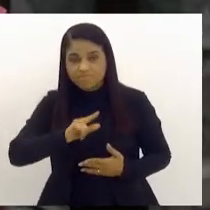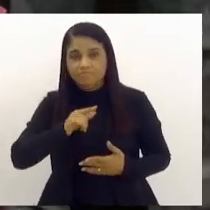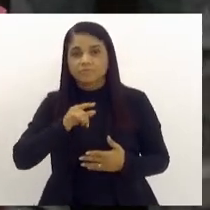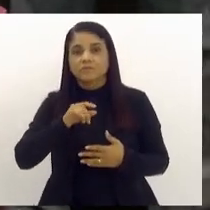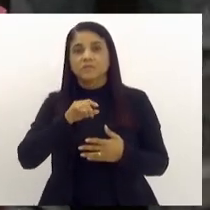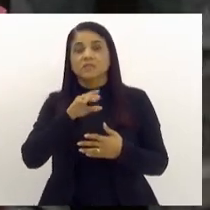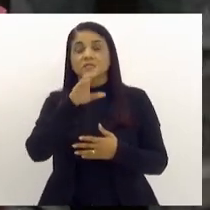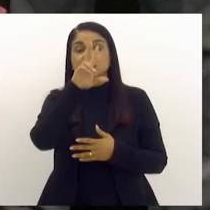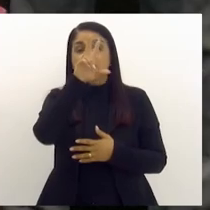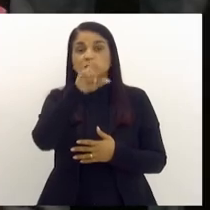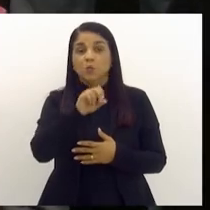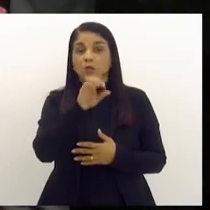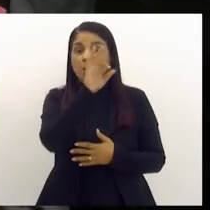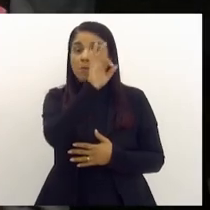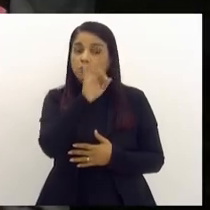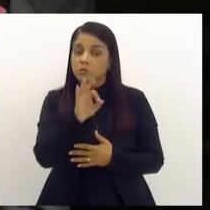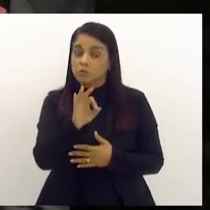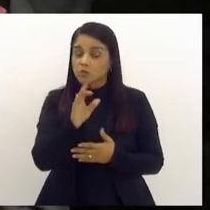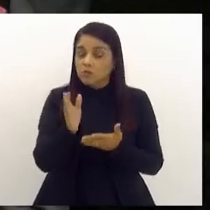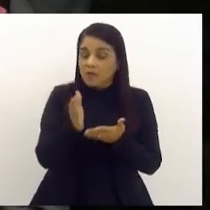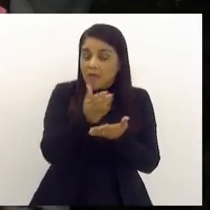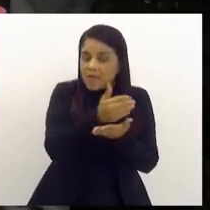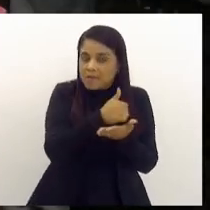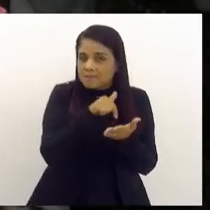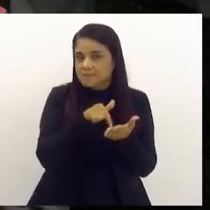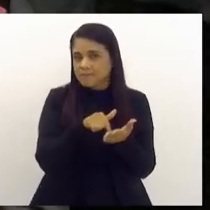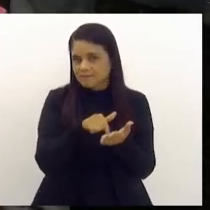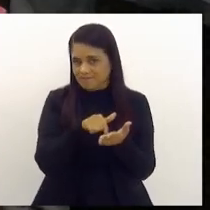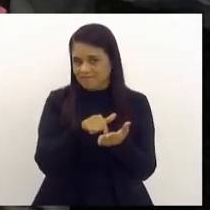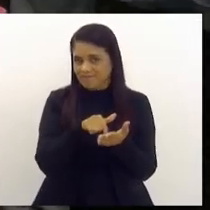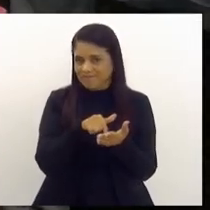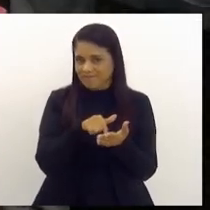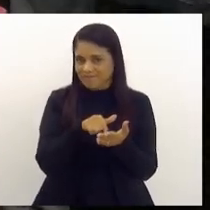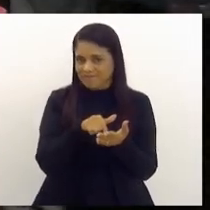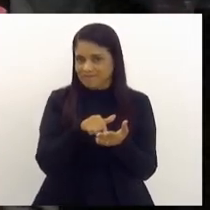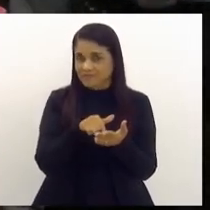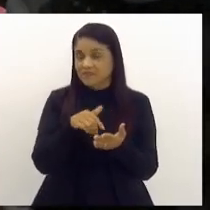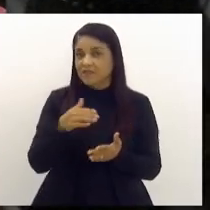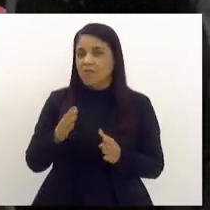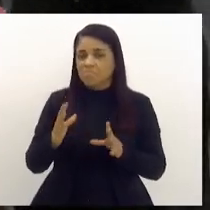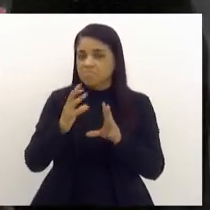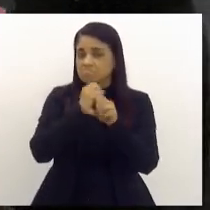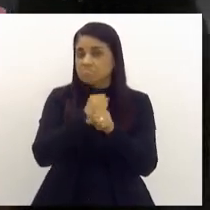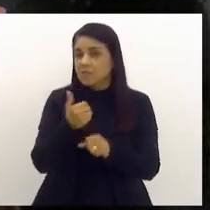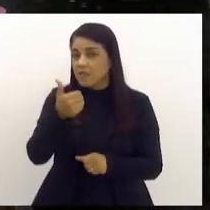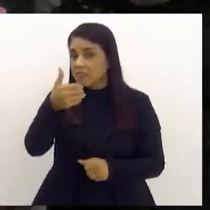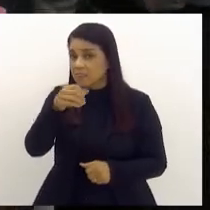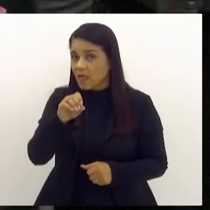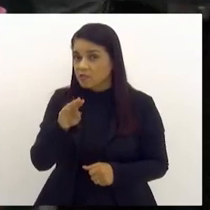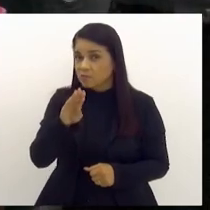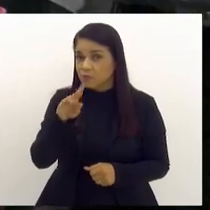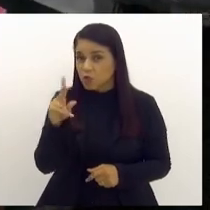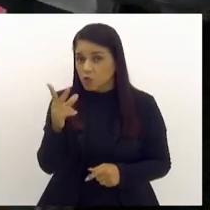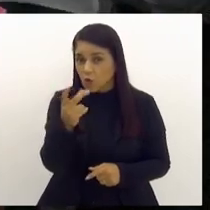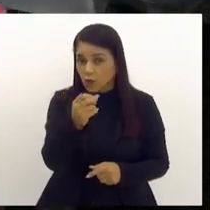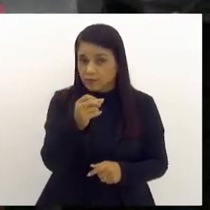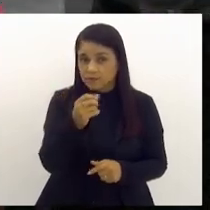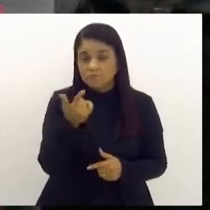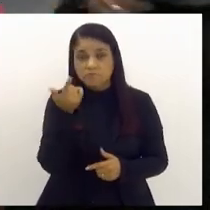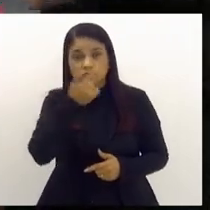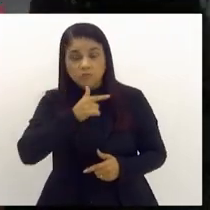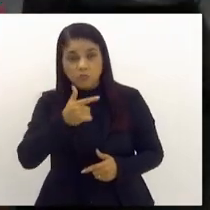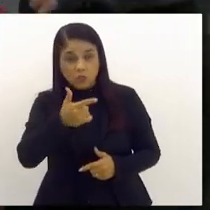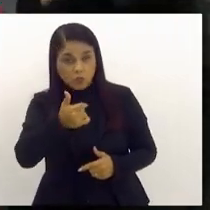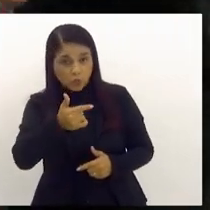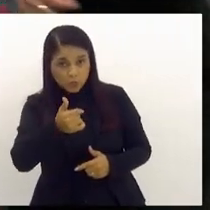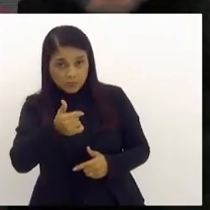pegaria 50% da receita excedente. Ou seja, está projetado arrecadar 10 bilhões, se arrecadar 12, 1